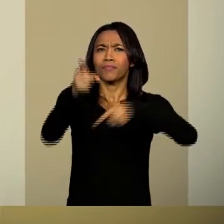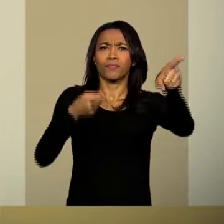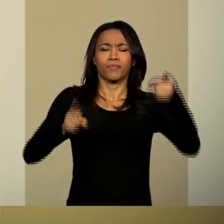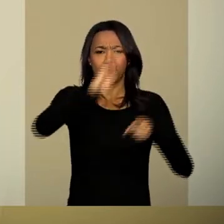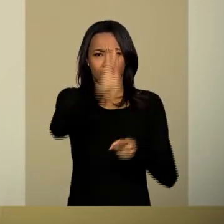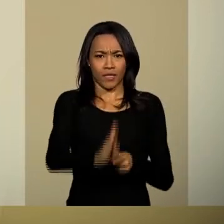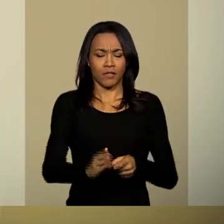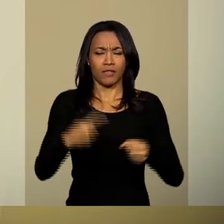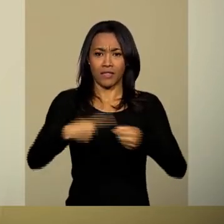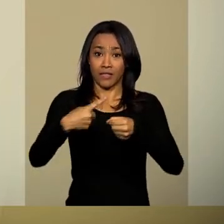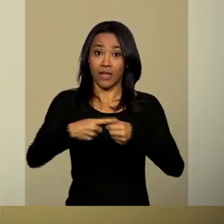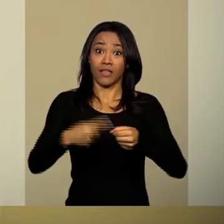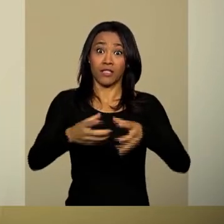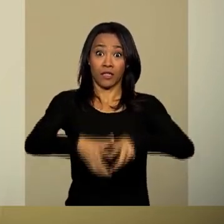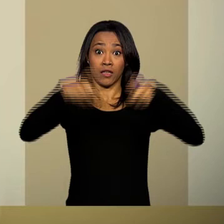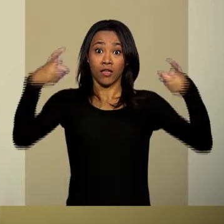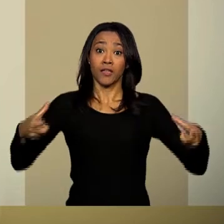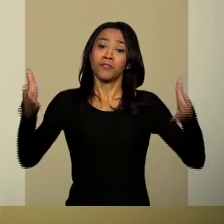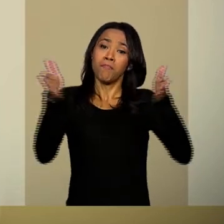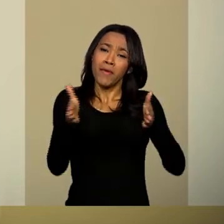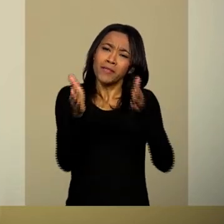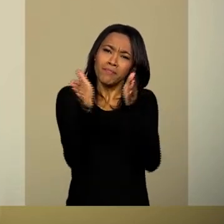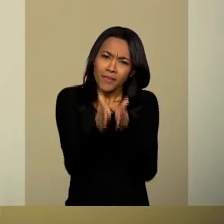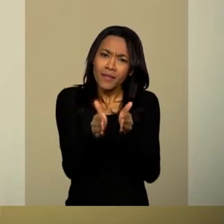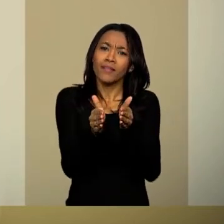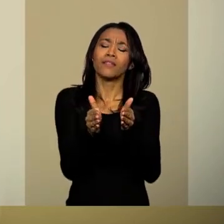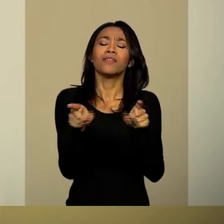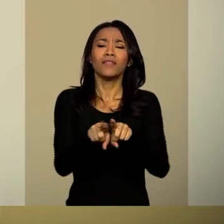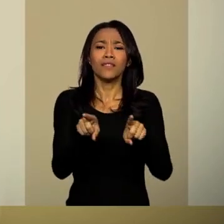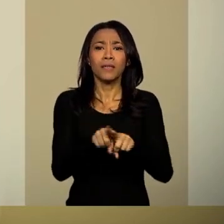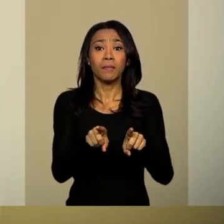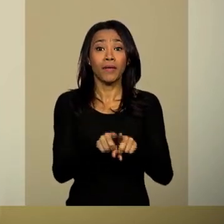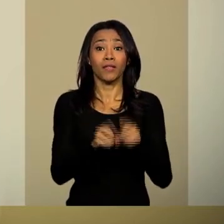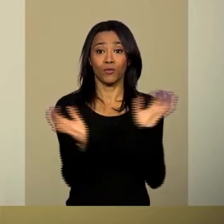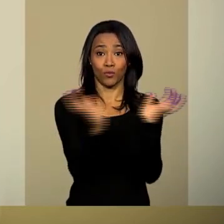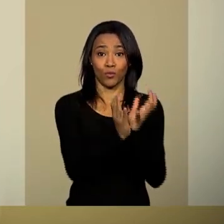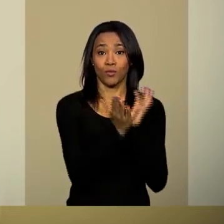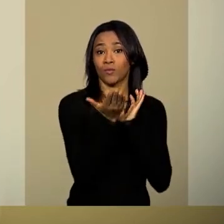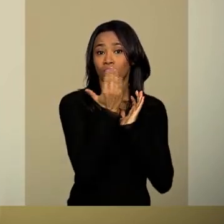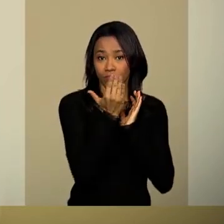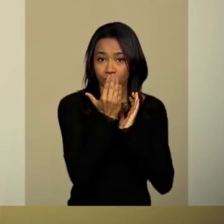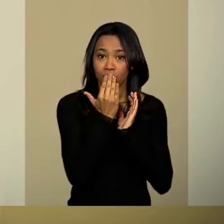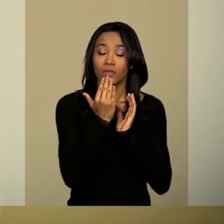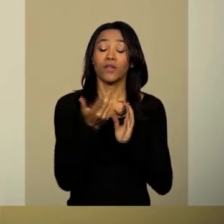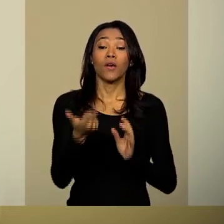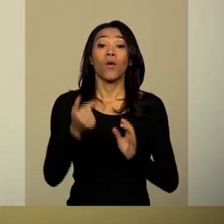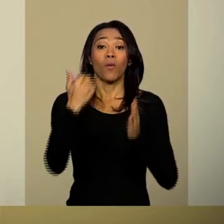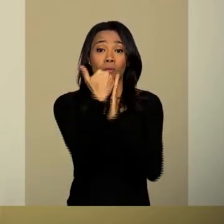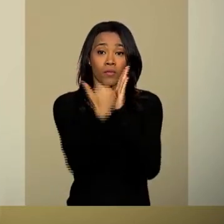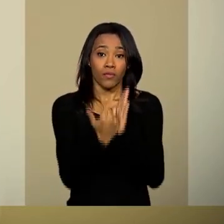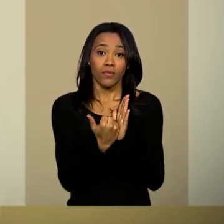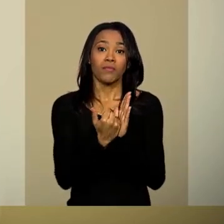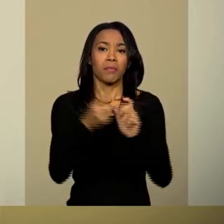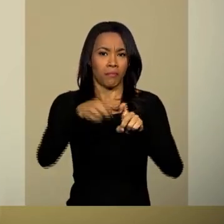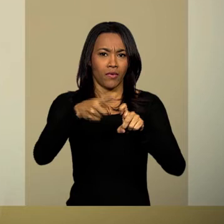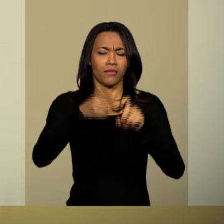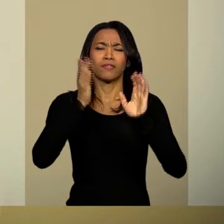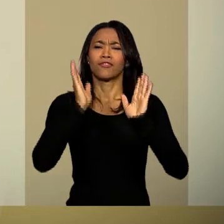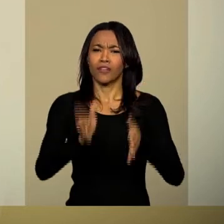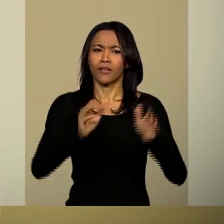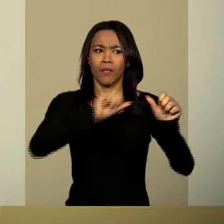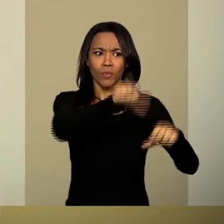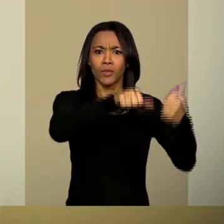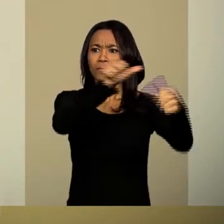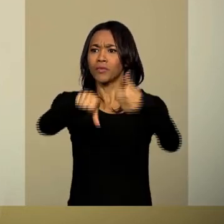cidades grandes médias e pequenas e nos distritos indígenas Luciano o Mais Médicos Sem dúvida está